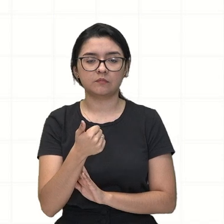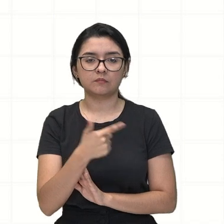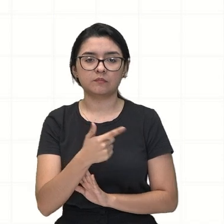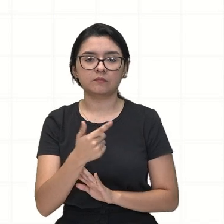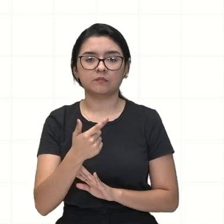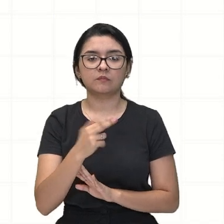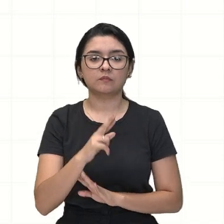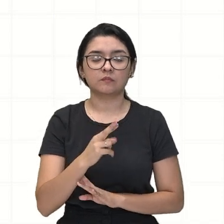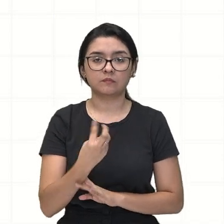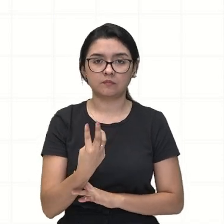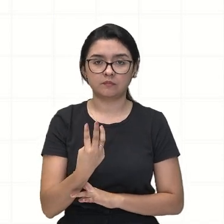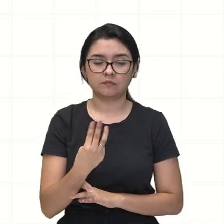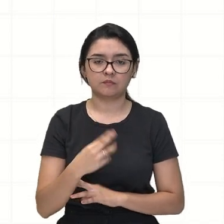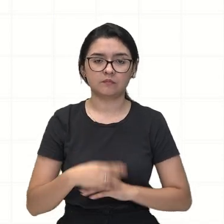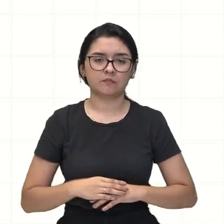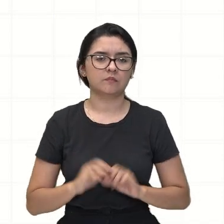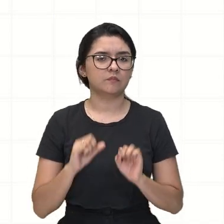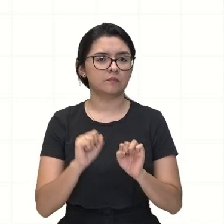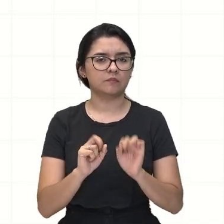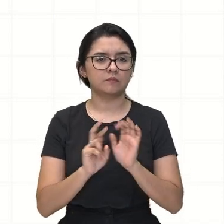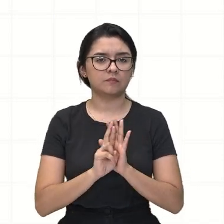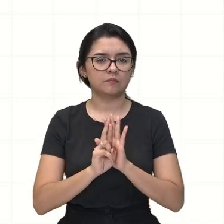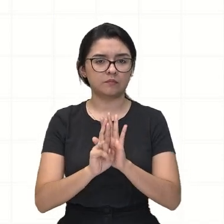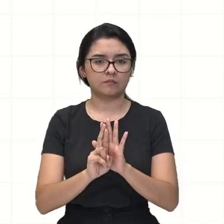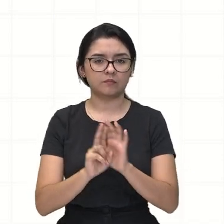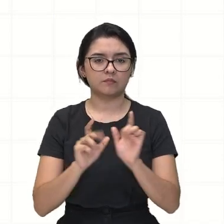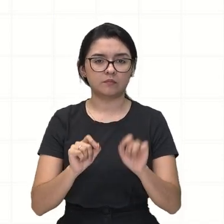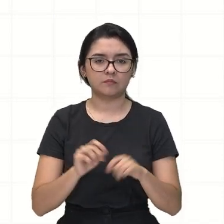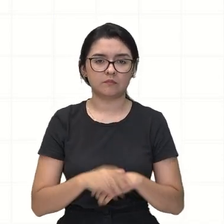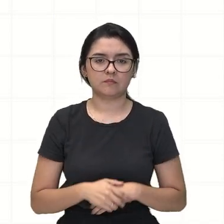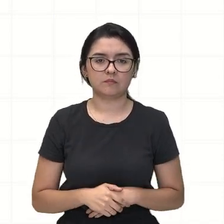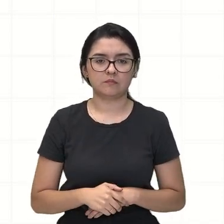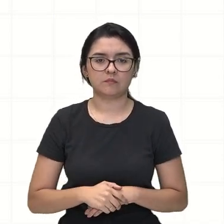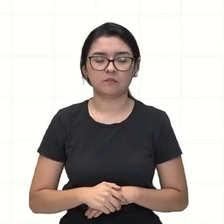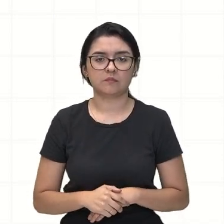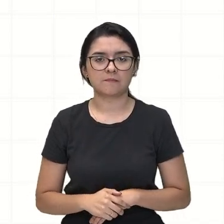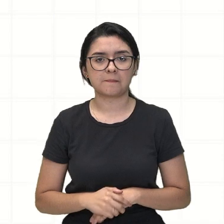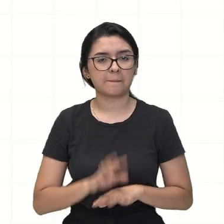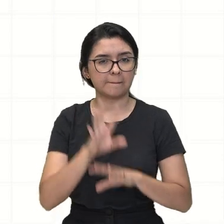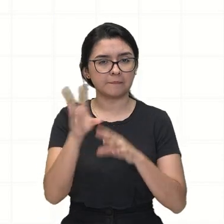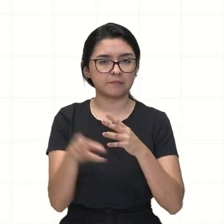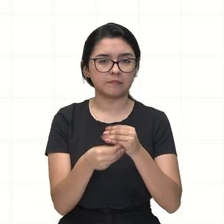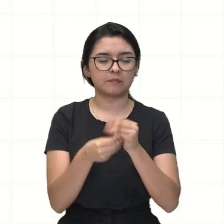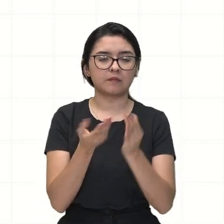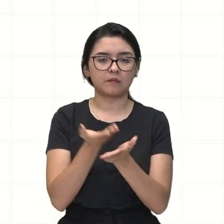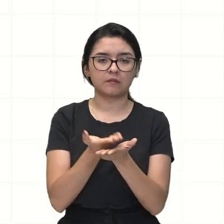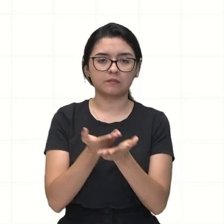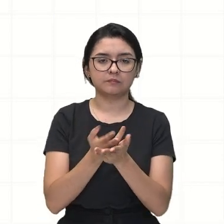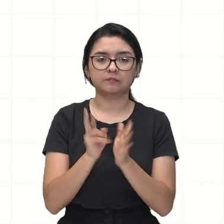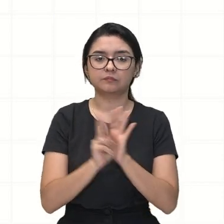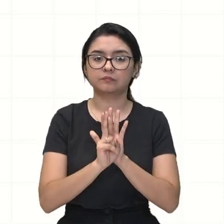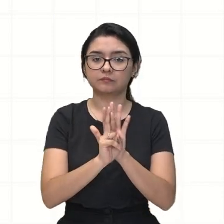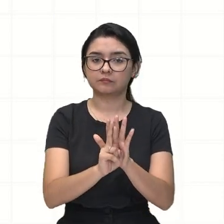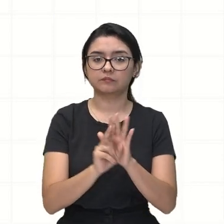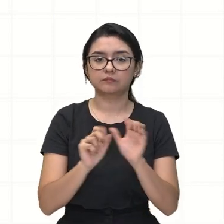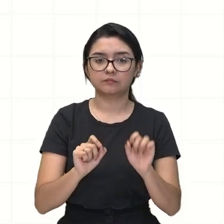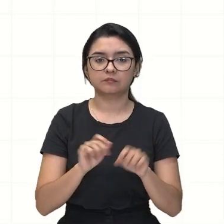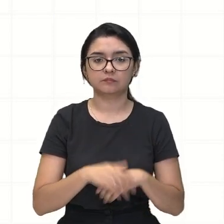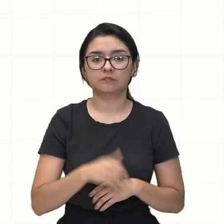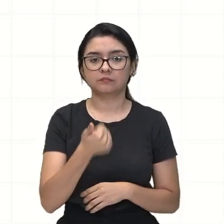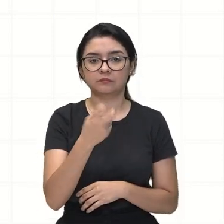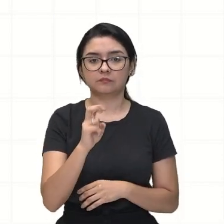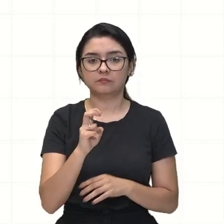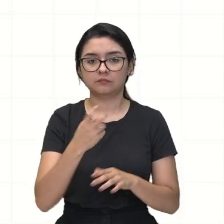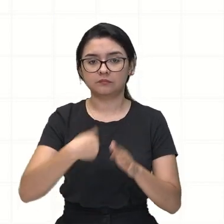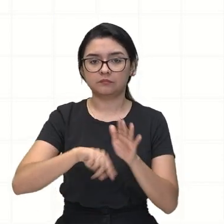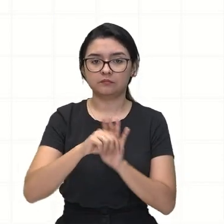que coisa bacana. Podia representar essa fração, pessoal, como um número misto. Aqui é um extra da nossa aula, tá bom? Poder representar a situação, o problema, pela